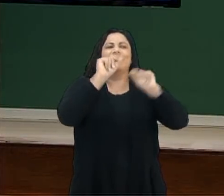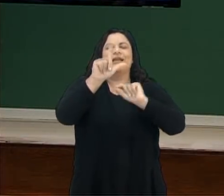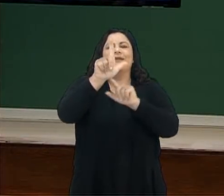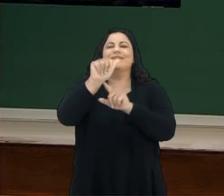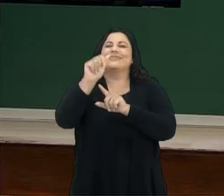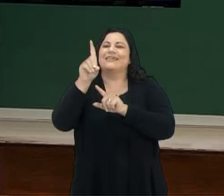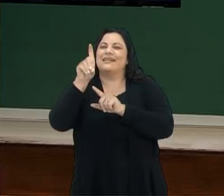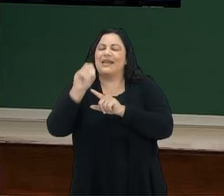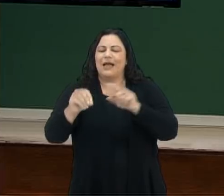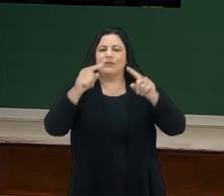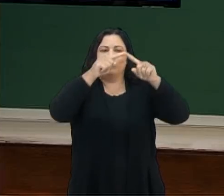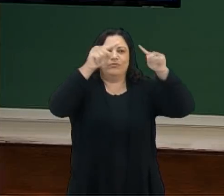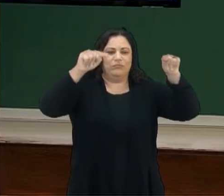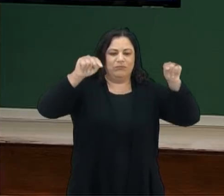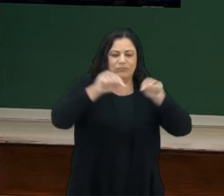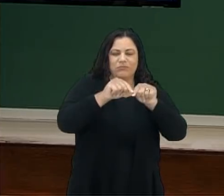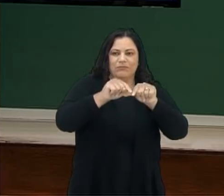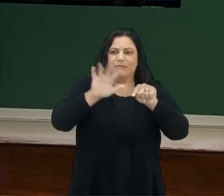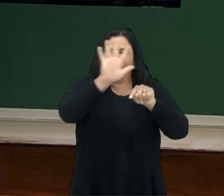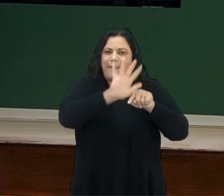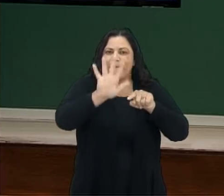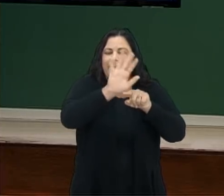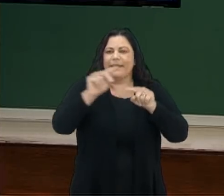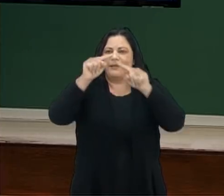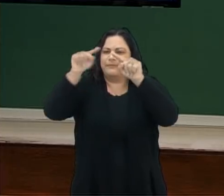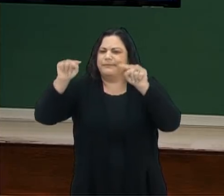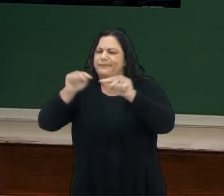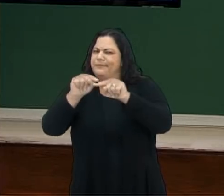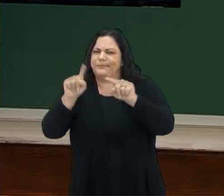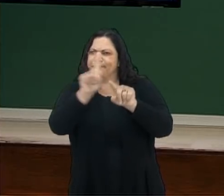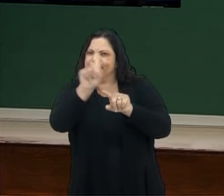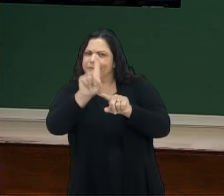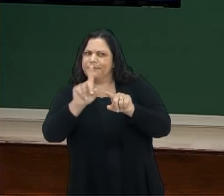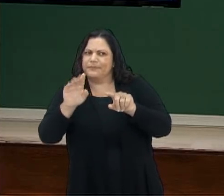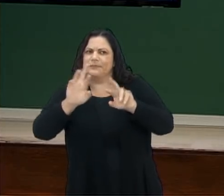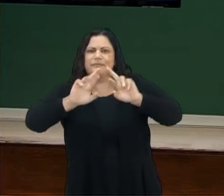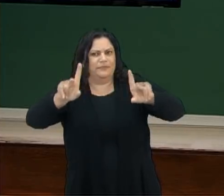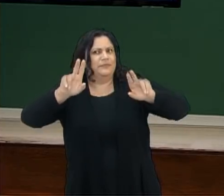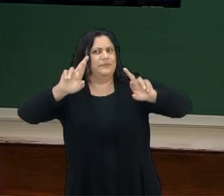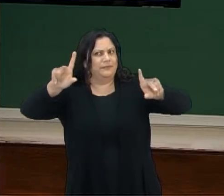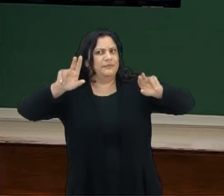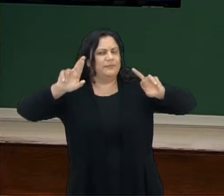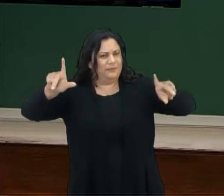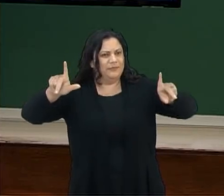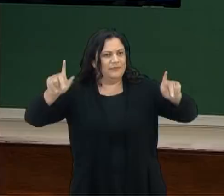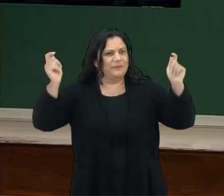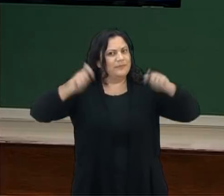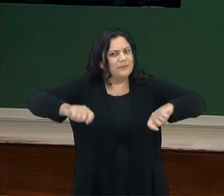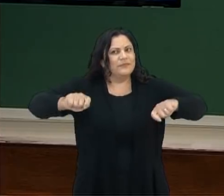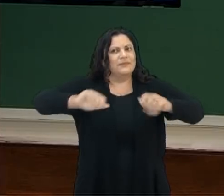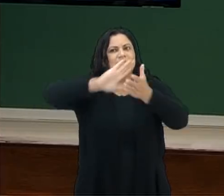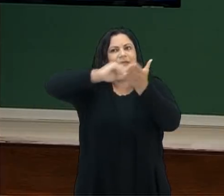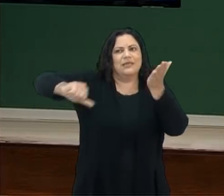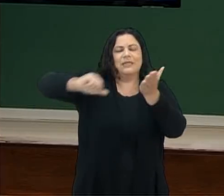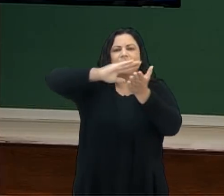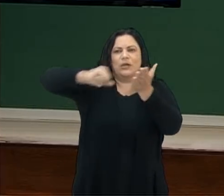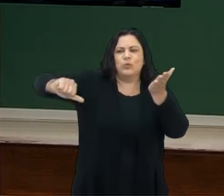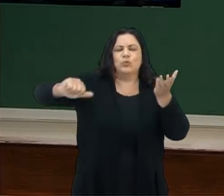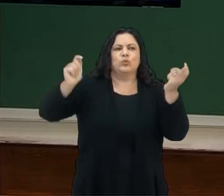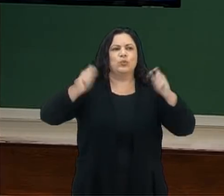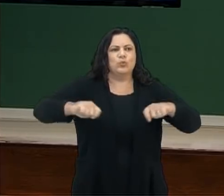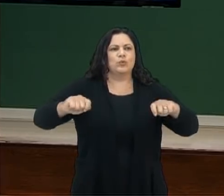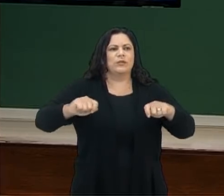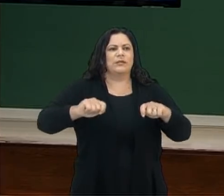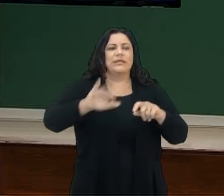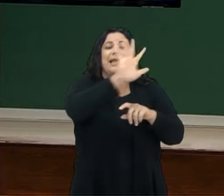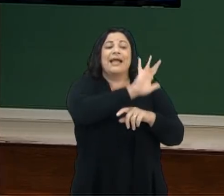lados iguais e tampouco os ângulos iguais. Este também tem lados diferentes, então esse a gente já exclui. Esse daqui tem